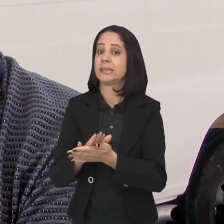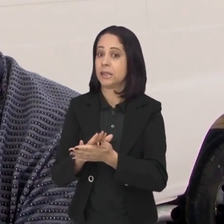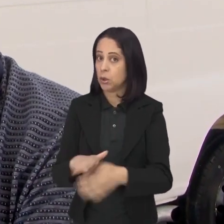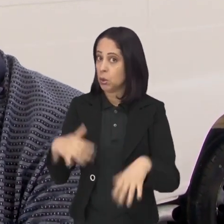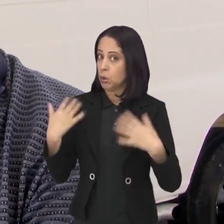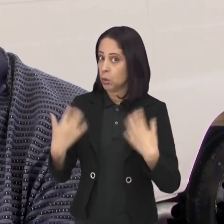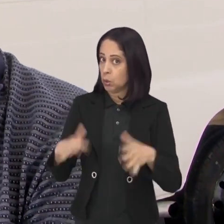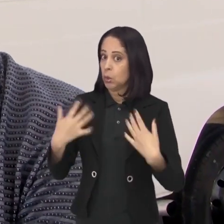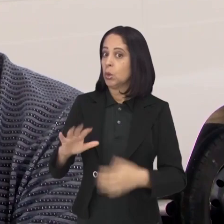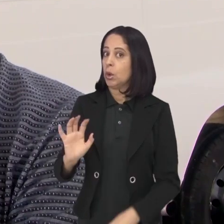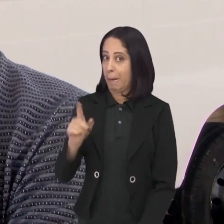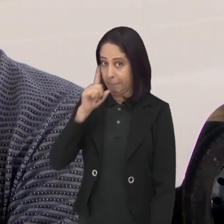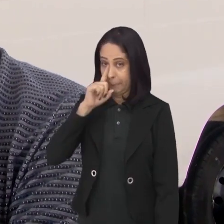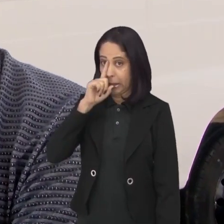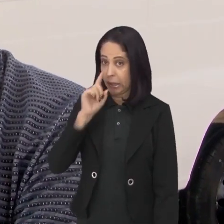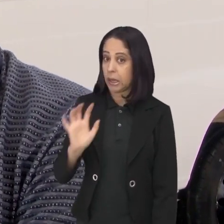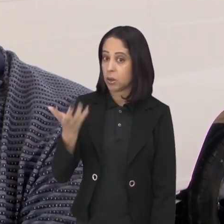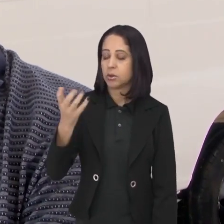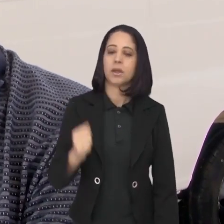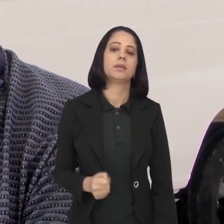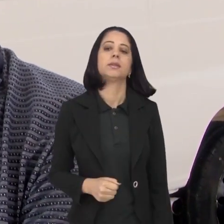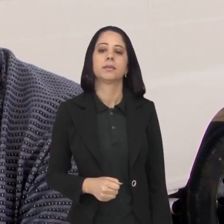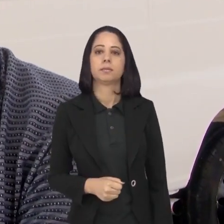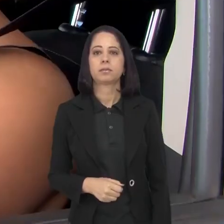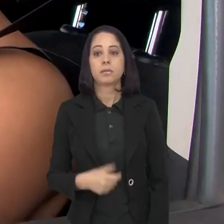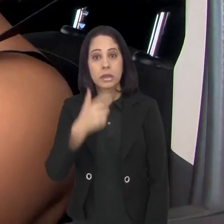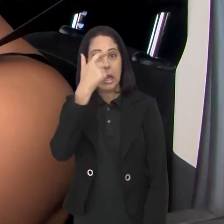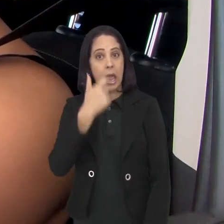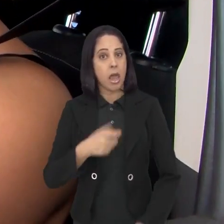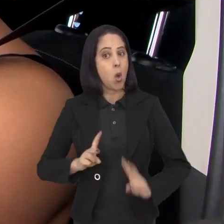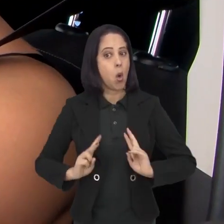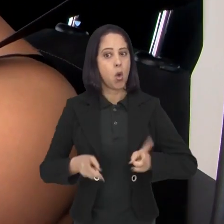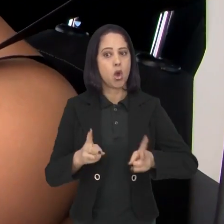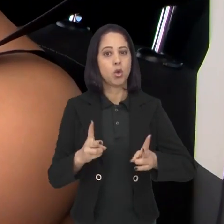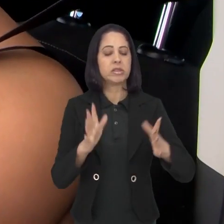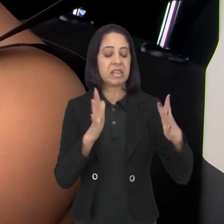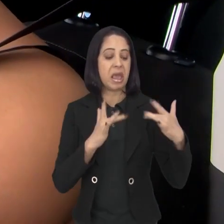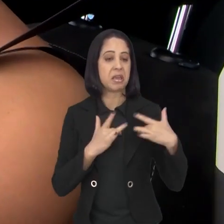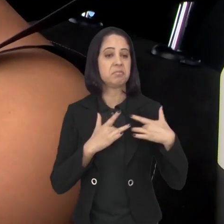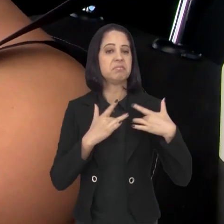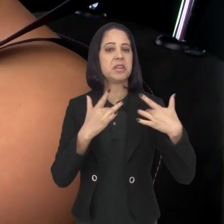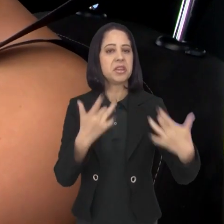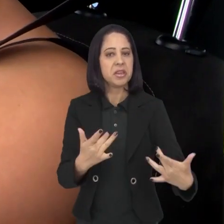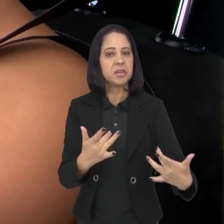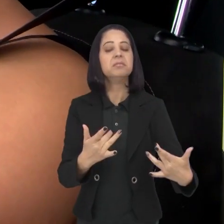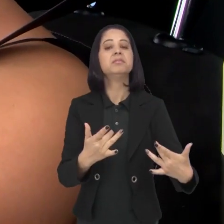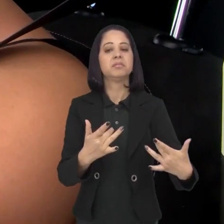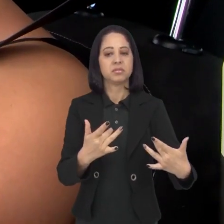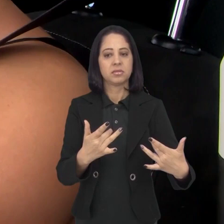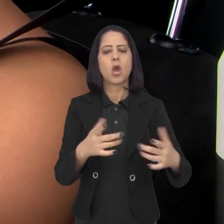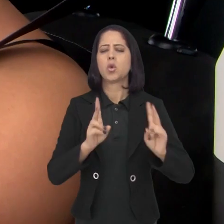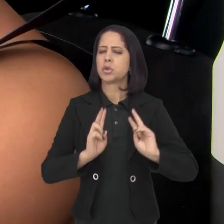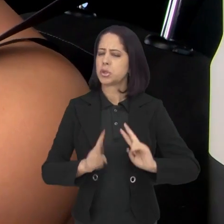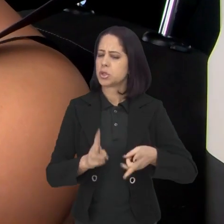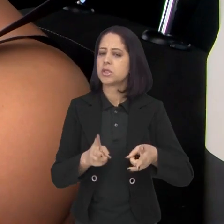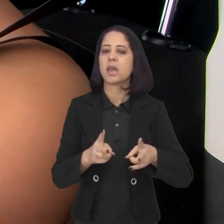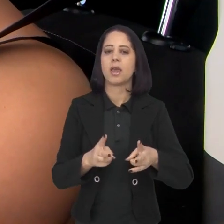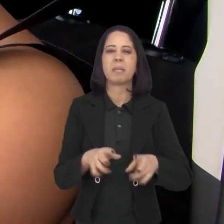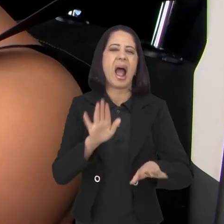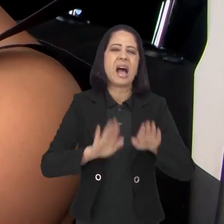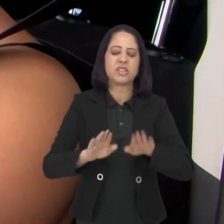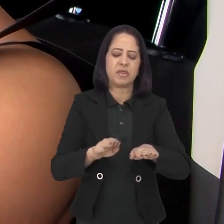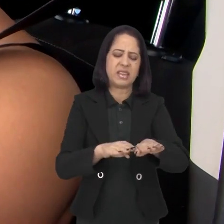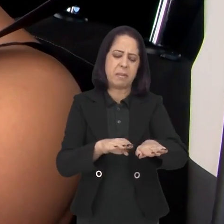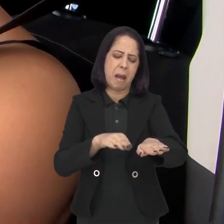por você e para os outros, é muito perigoso, cara. Na minha direção, eu sou muito solícita com o outro motorista,